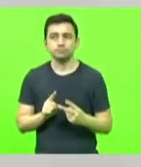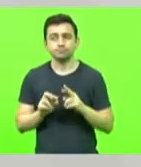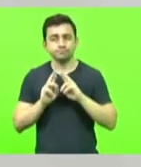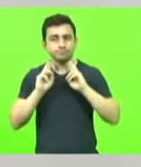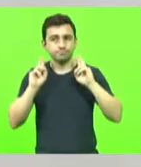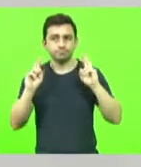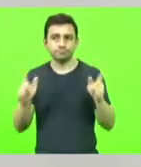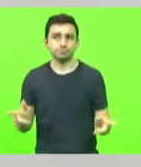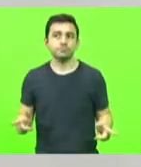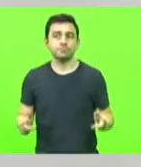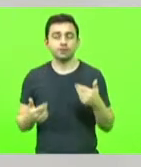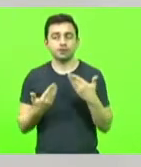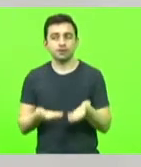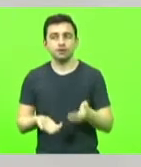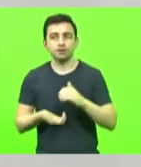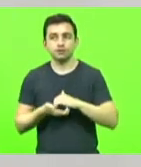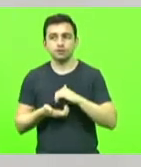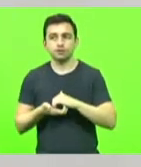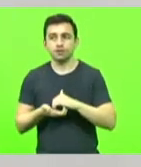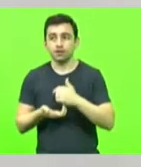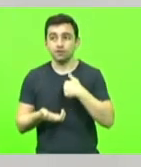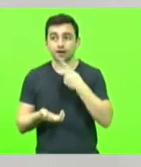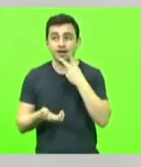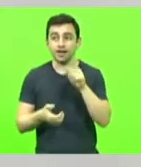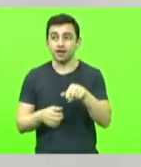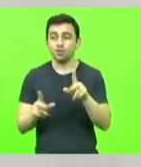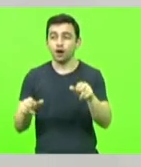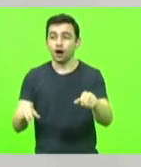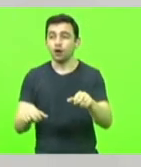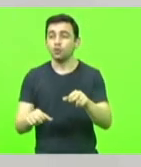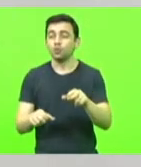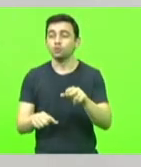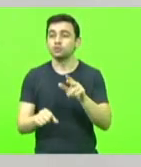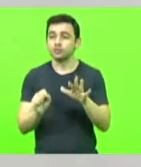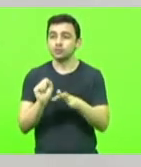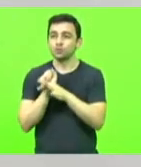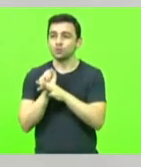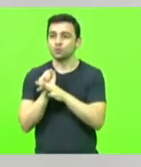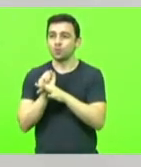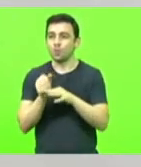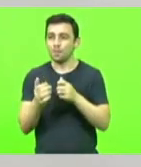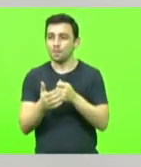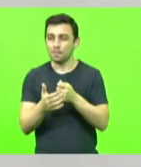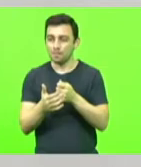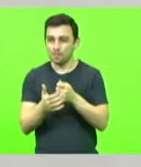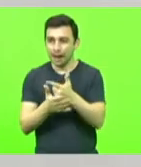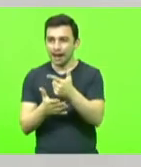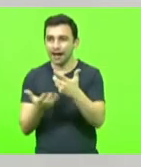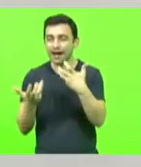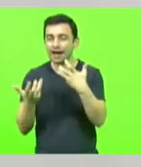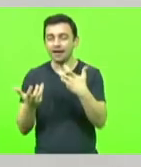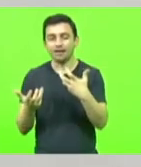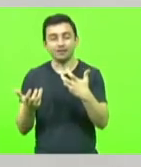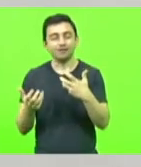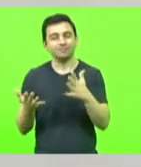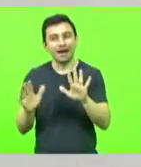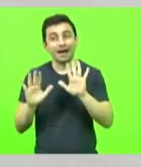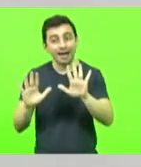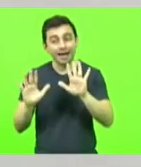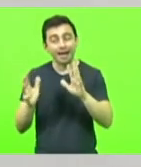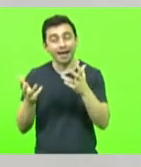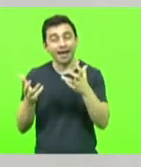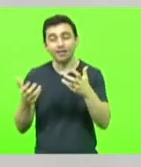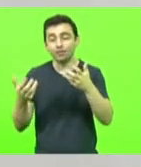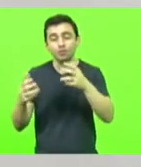diferente para a Defesa Civil. Eu uso muito a Defesa Civil como um seguro, que a gente paga e torce para não precisar usar. Defesa Civil não é diferente, a gente precisa investir